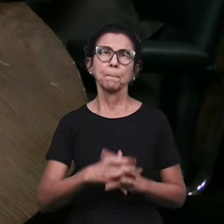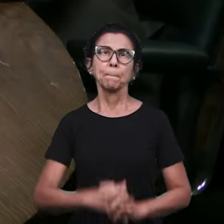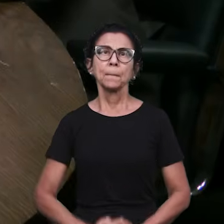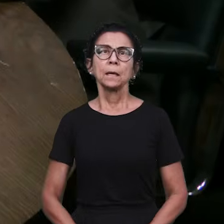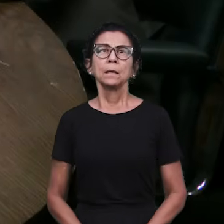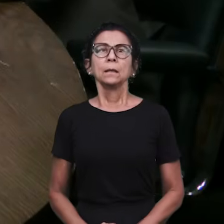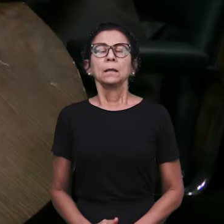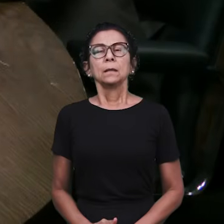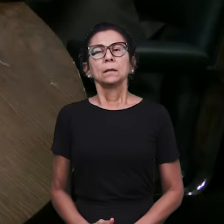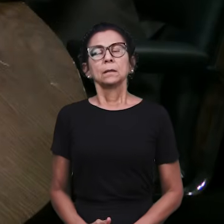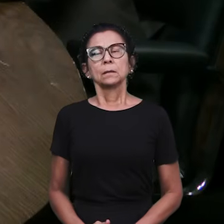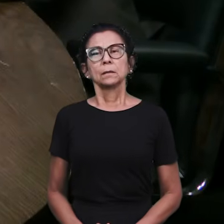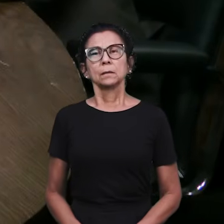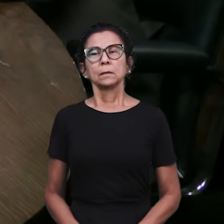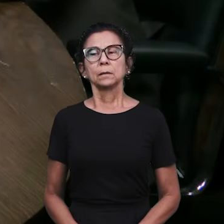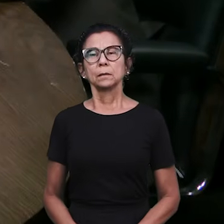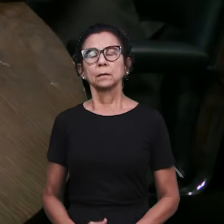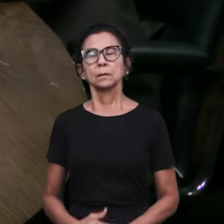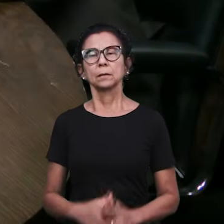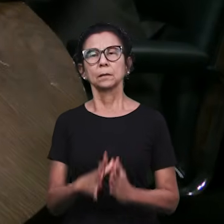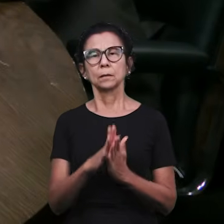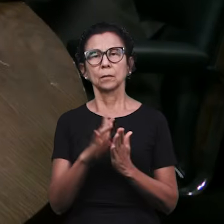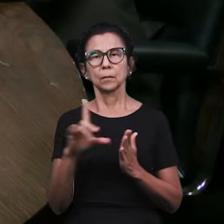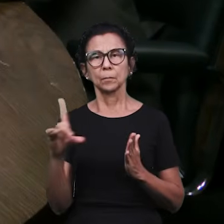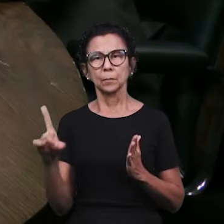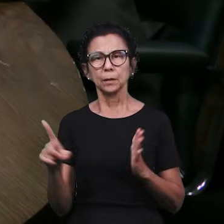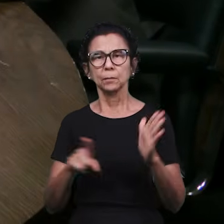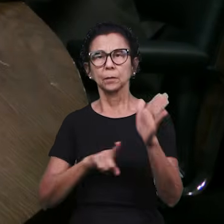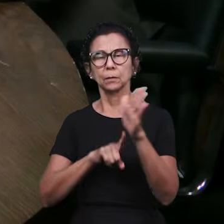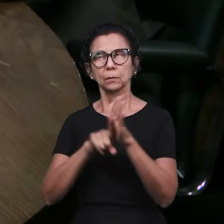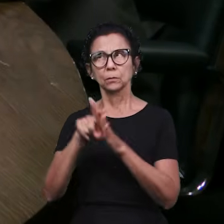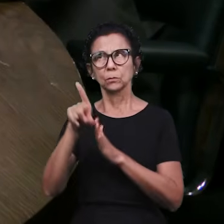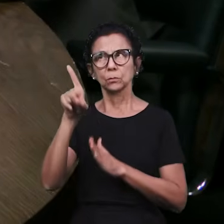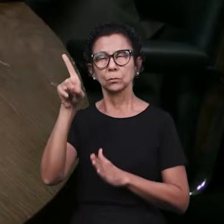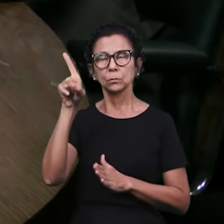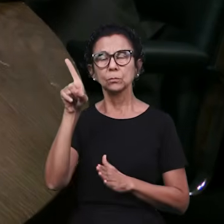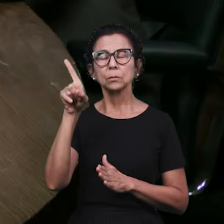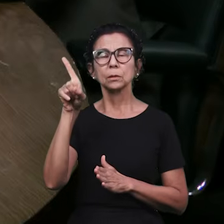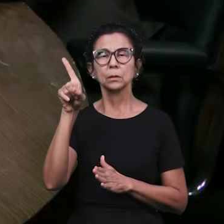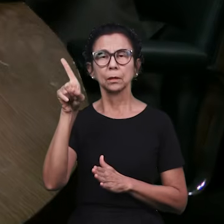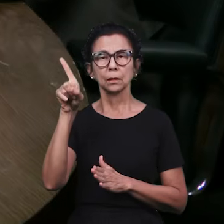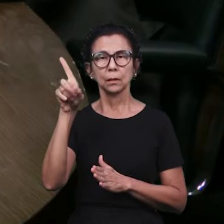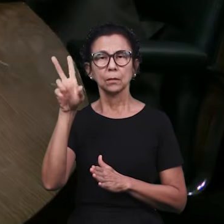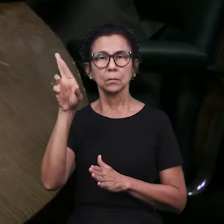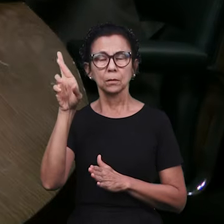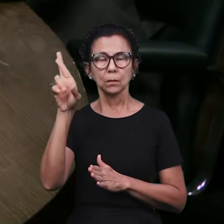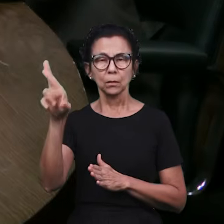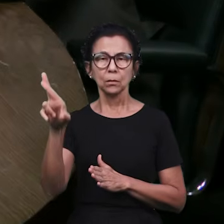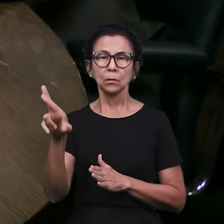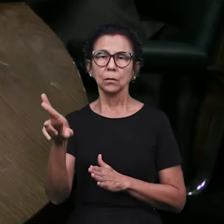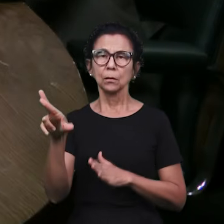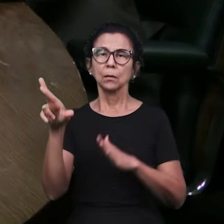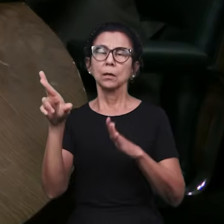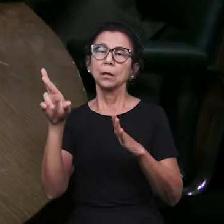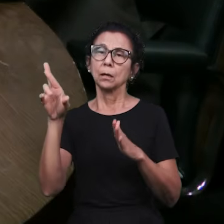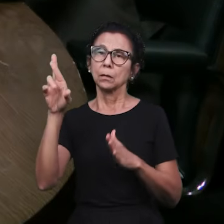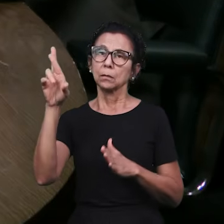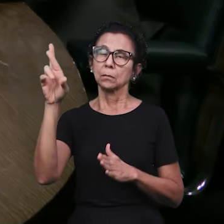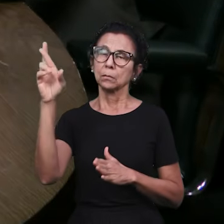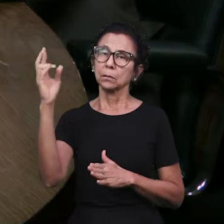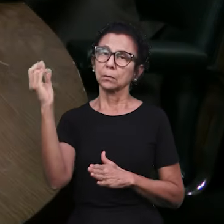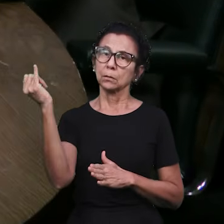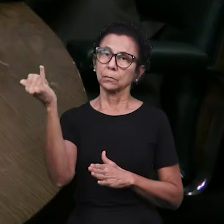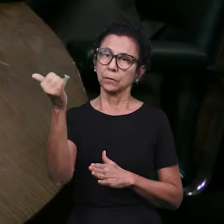Então, o grande ensino da palavra, da consulta à palavra, é nós estarmos dispostos a obedecer aquilo que Deus vai